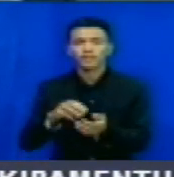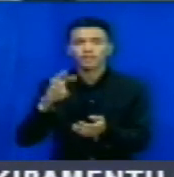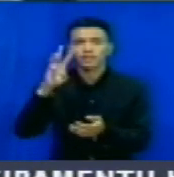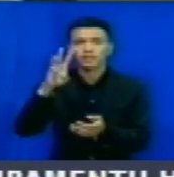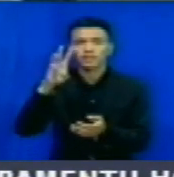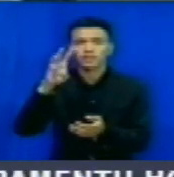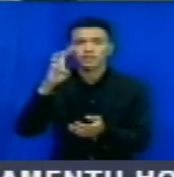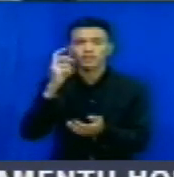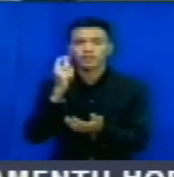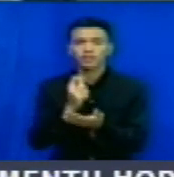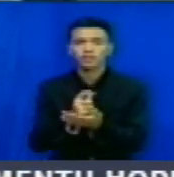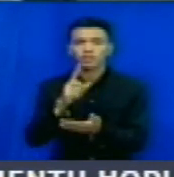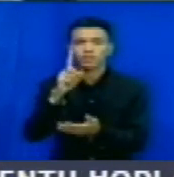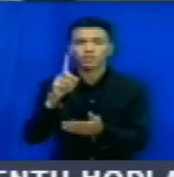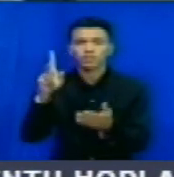601 casos.